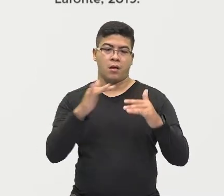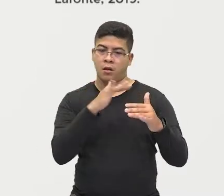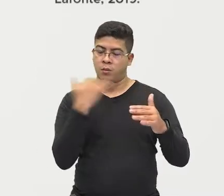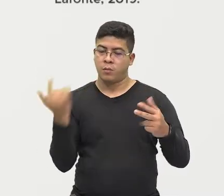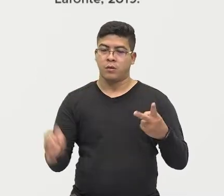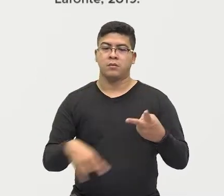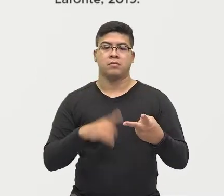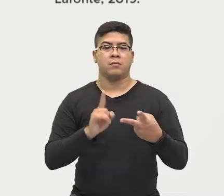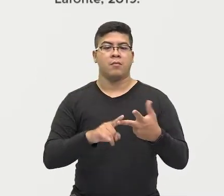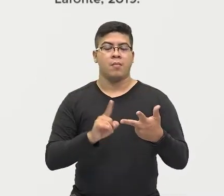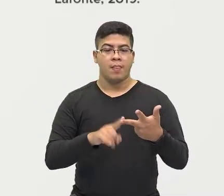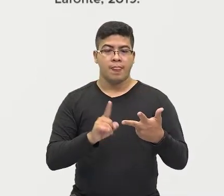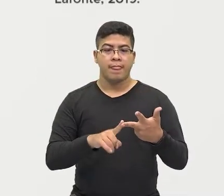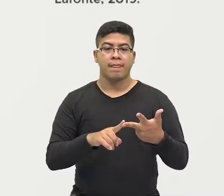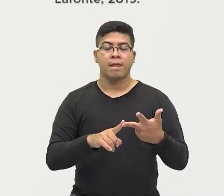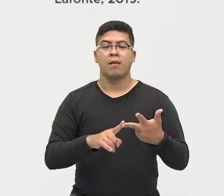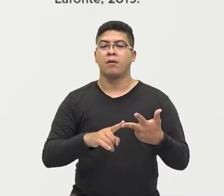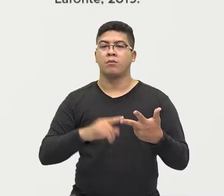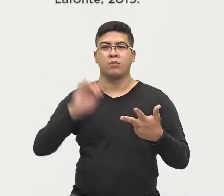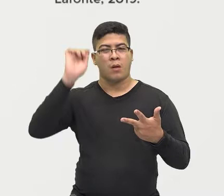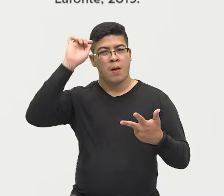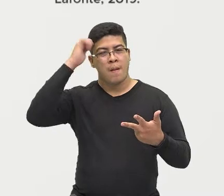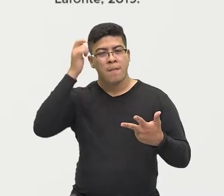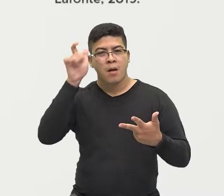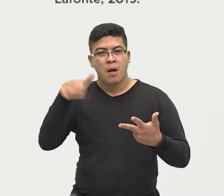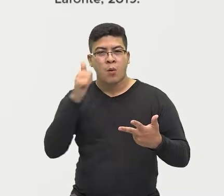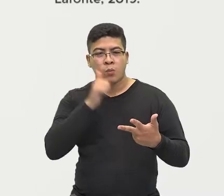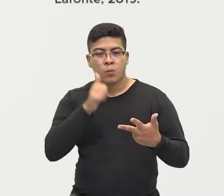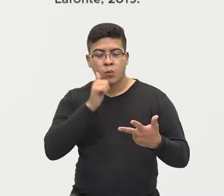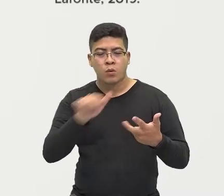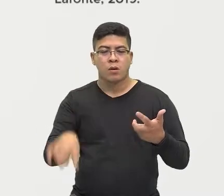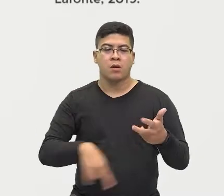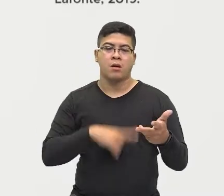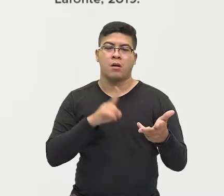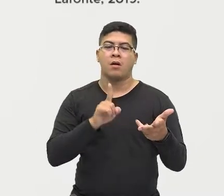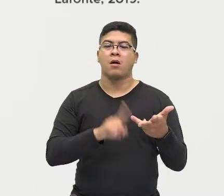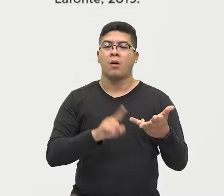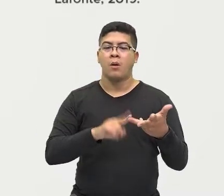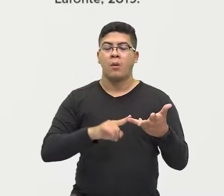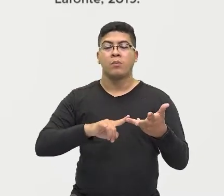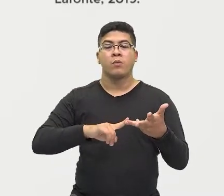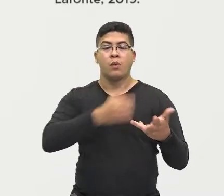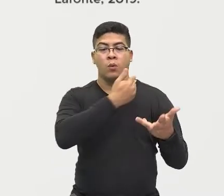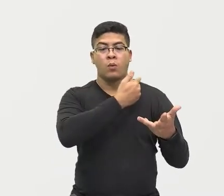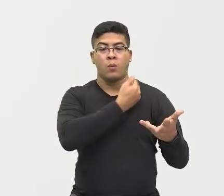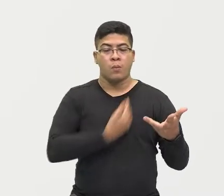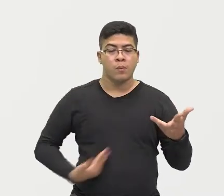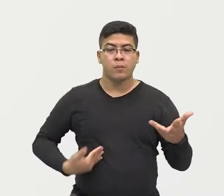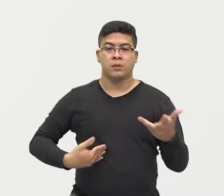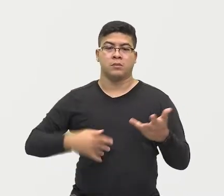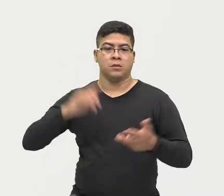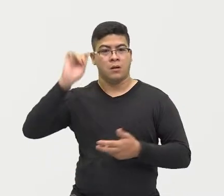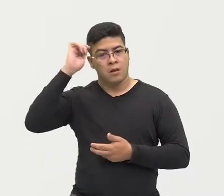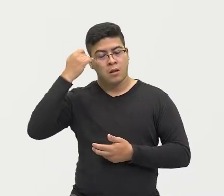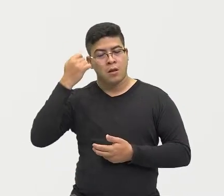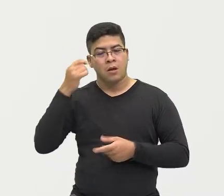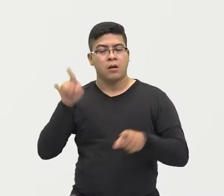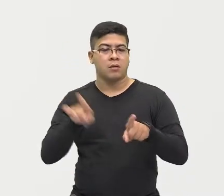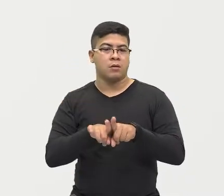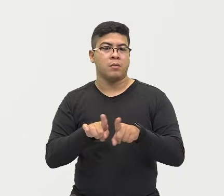Negrinha, temos o Presidente Negro, ou Choque de Raças, né? Olha só aqui algumas